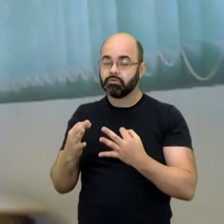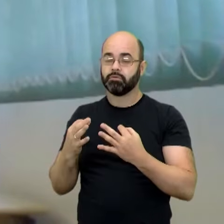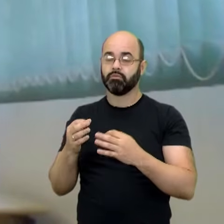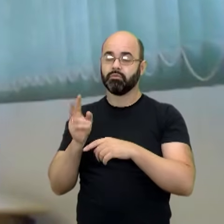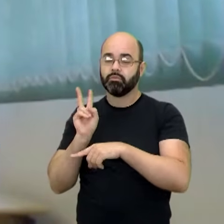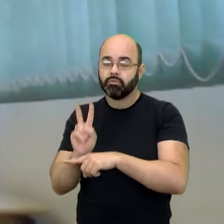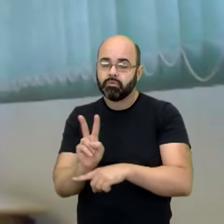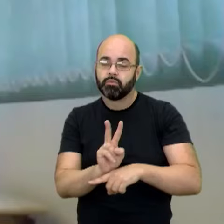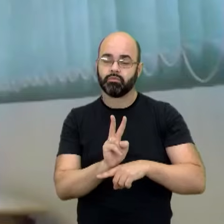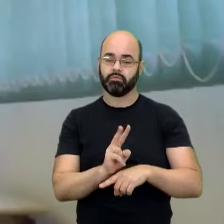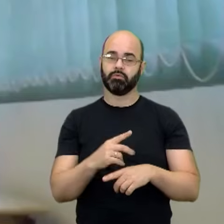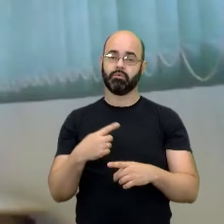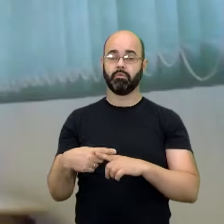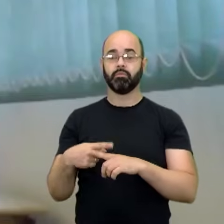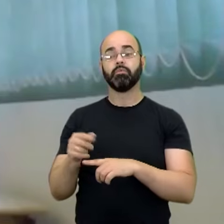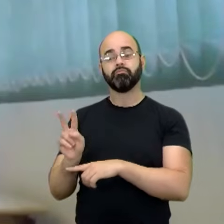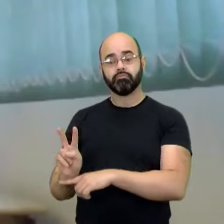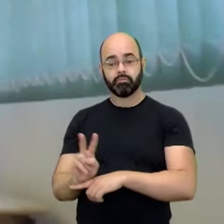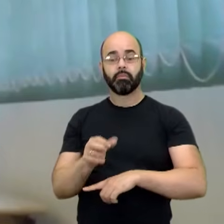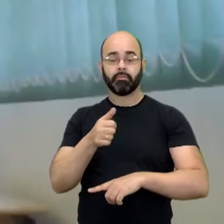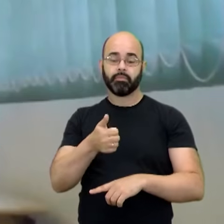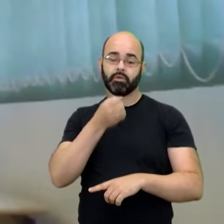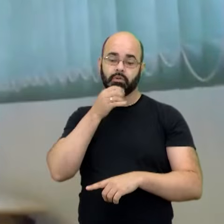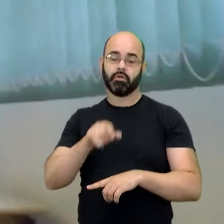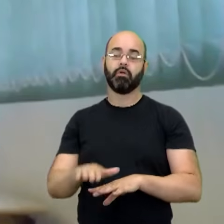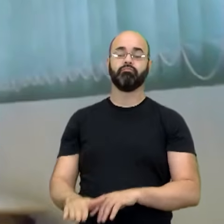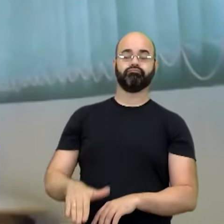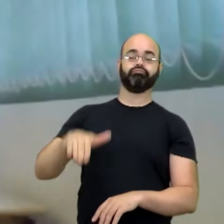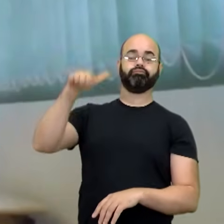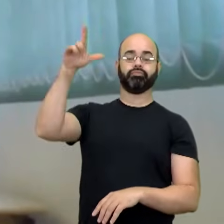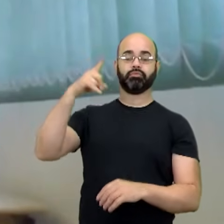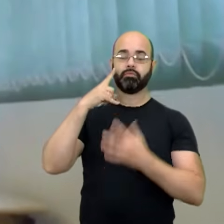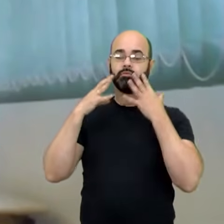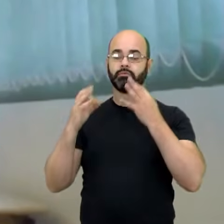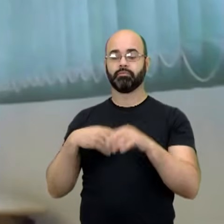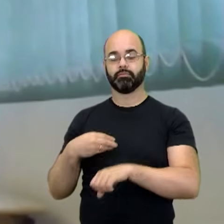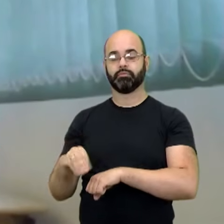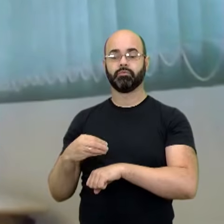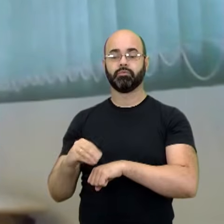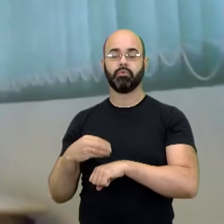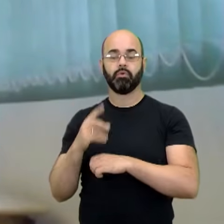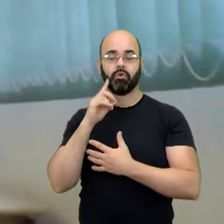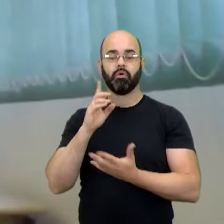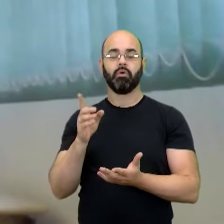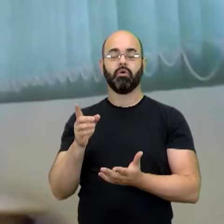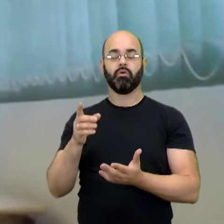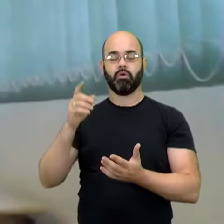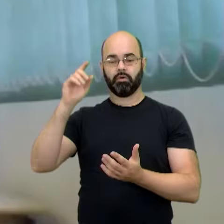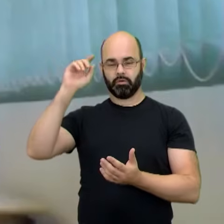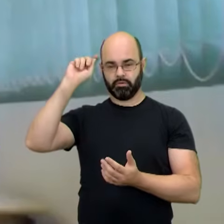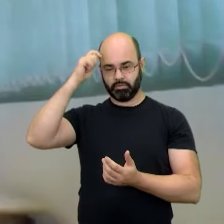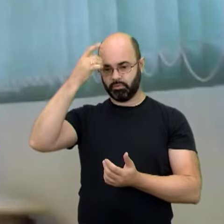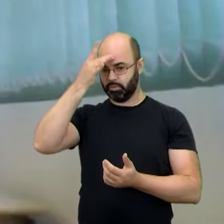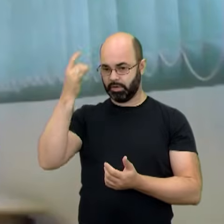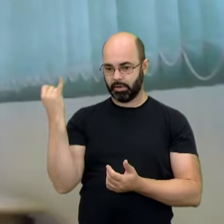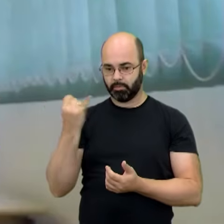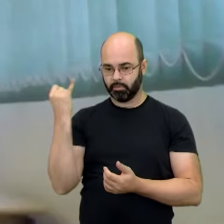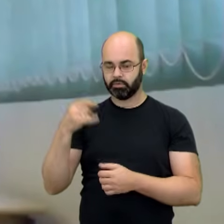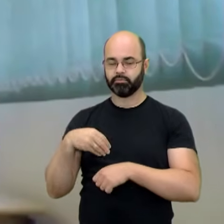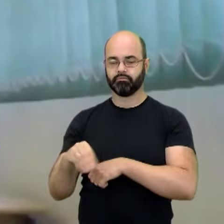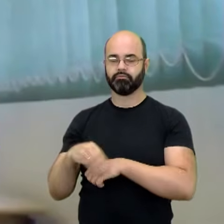se tornar uma influência para o seu filho e para o seu neto. Então, é sempre importante a gente relembrar o que é a consciência negra, a